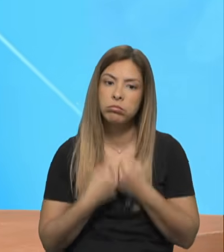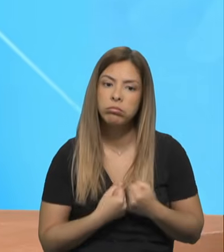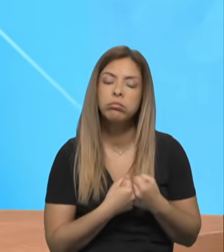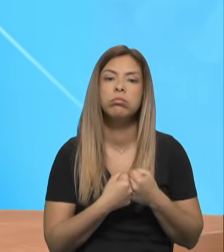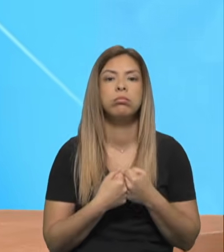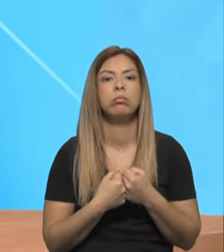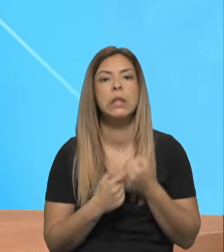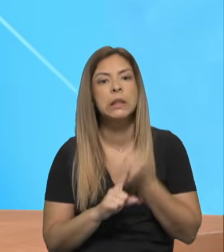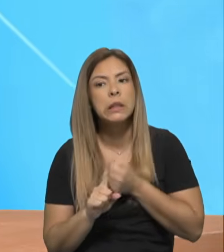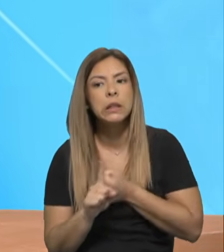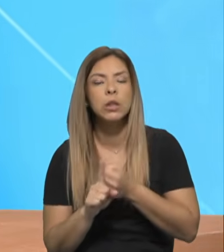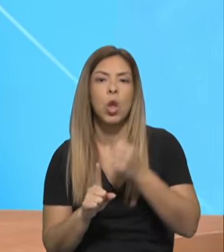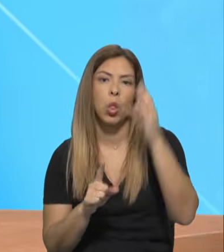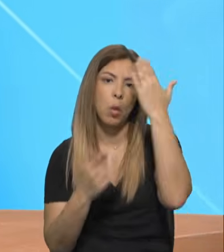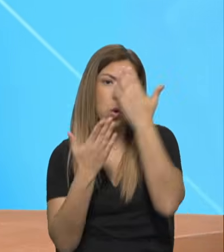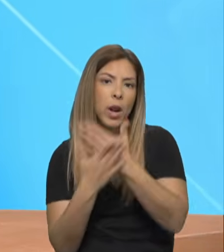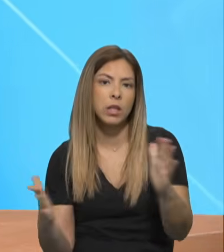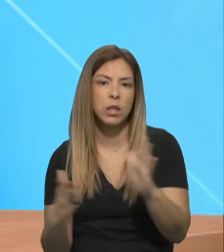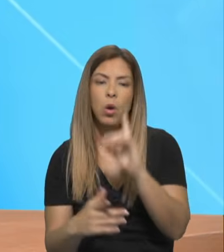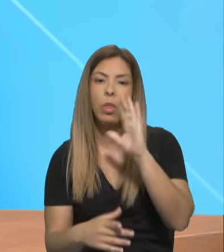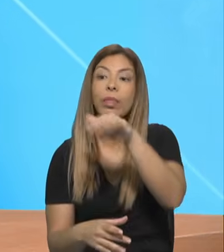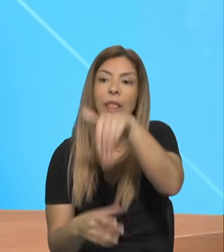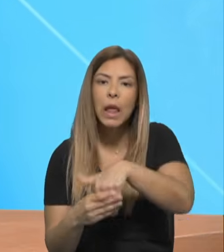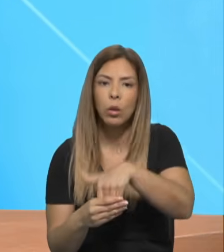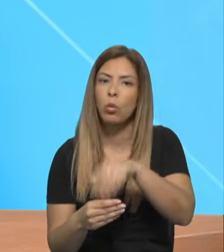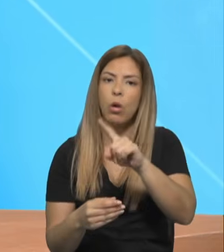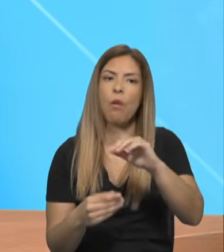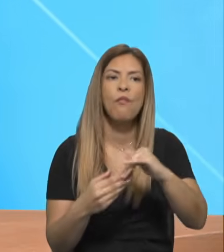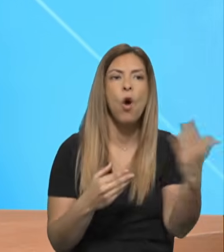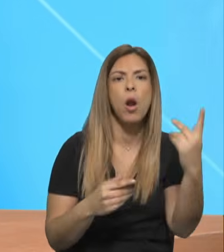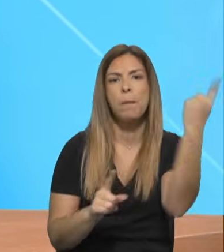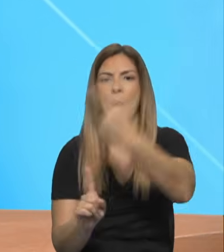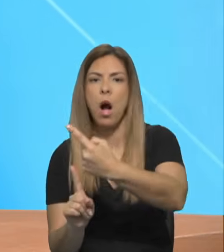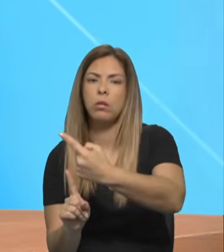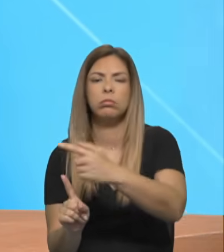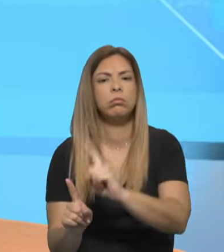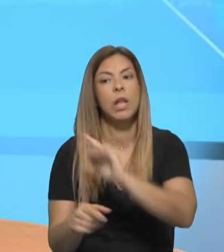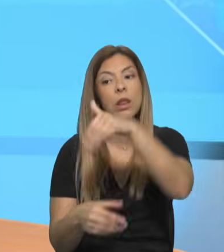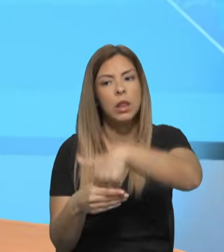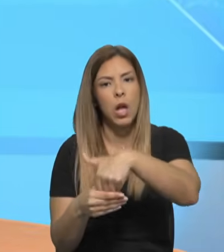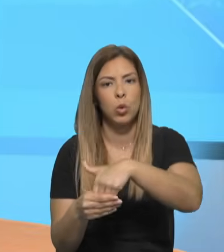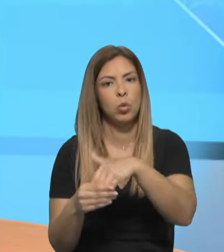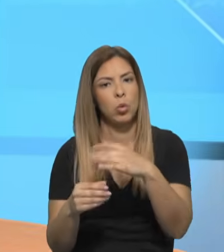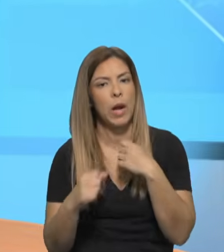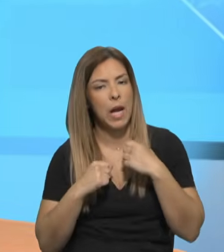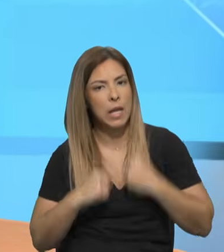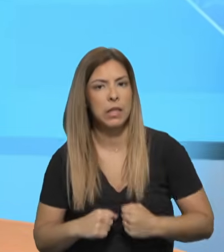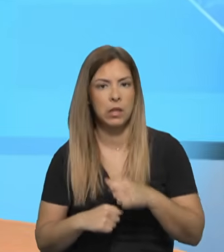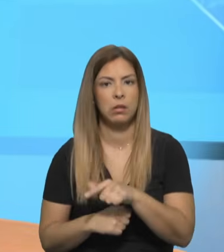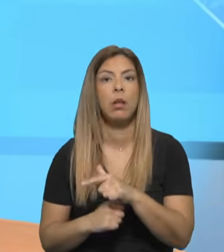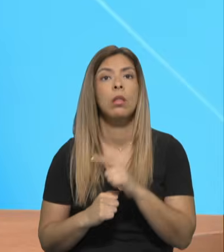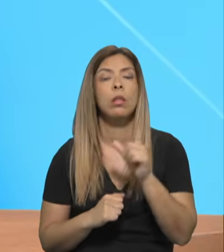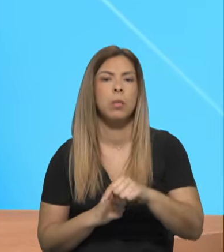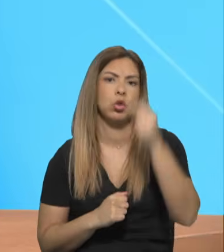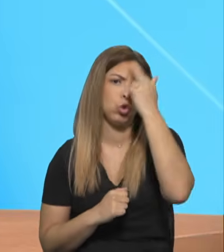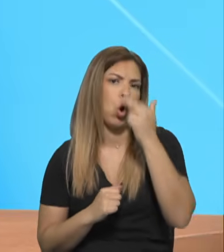e não de fora, não é algo que se possa impor do exterior. E a nossa história de Portugal também o diz, não é? Também o